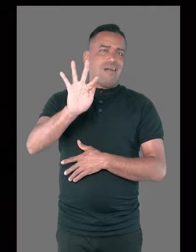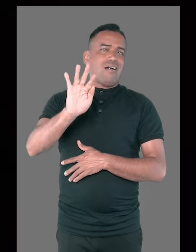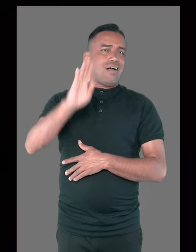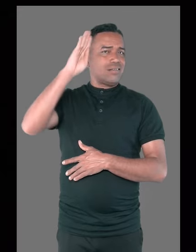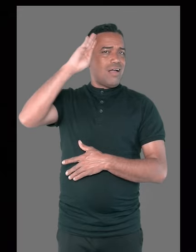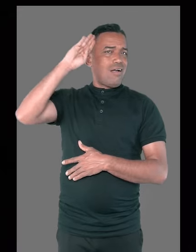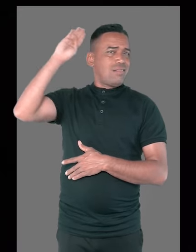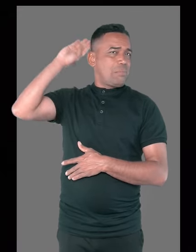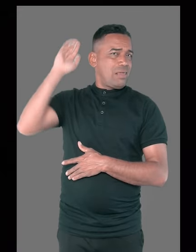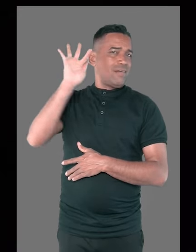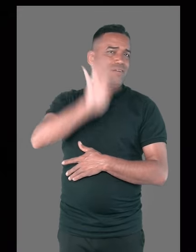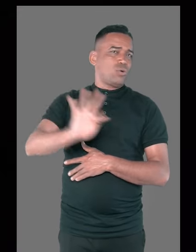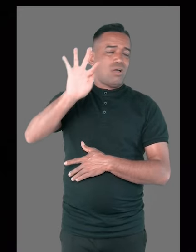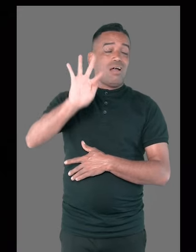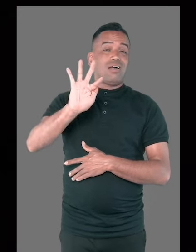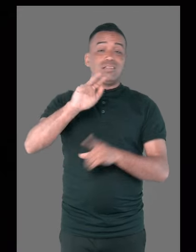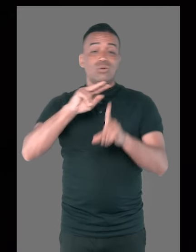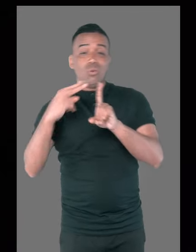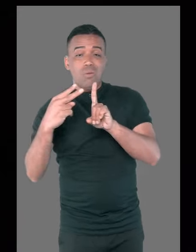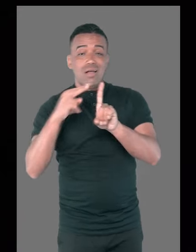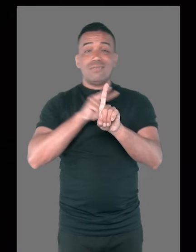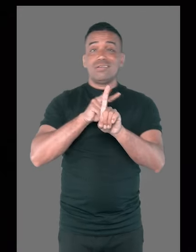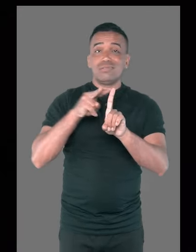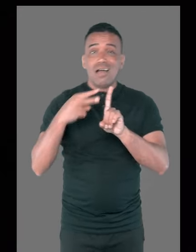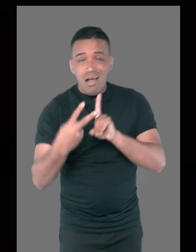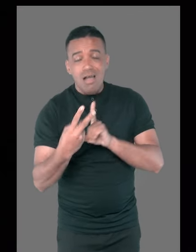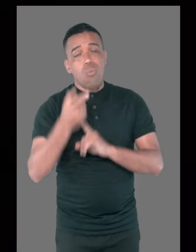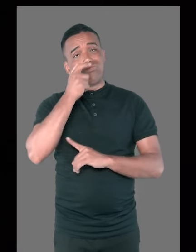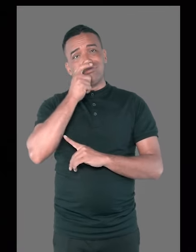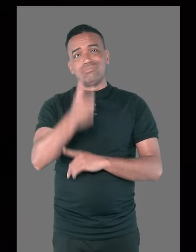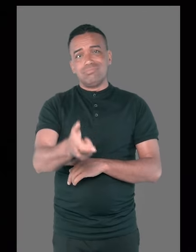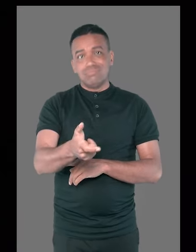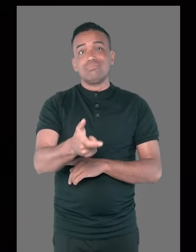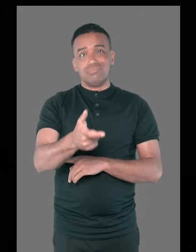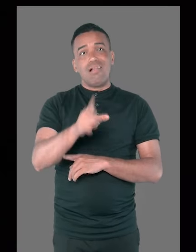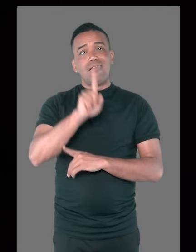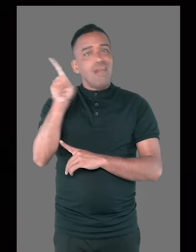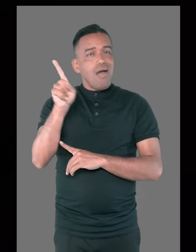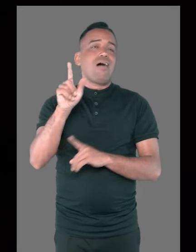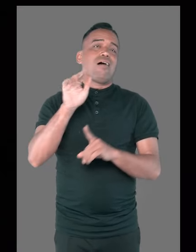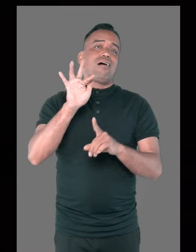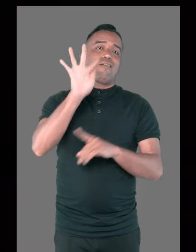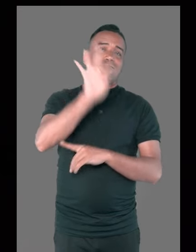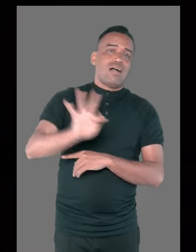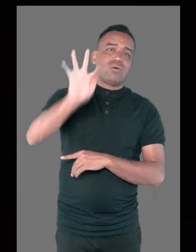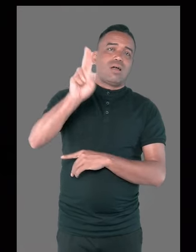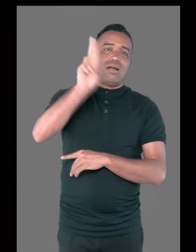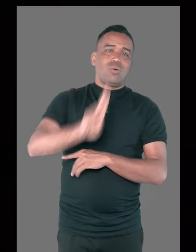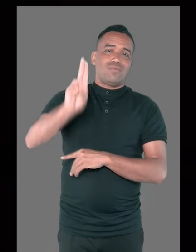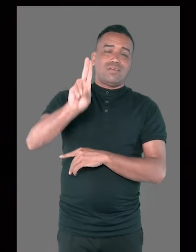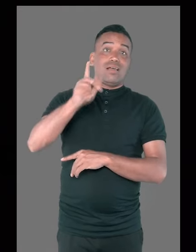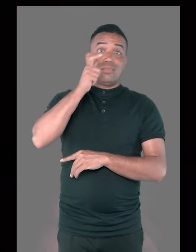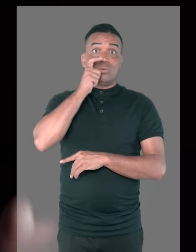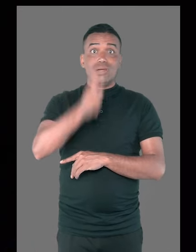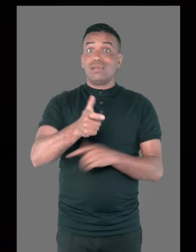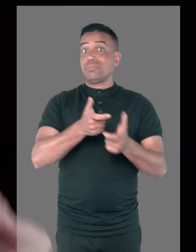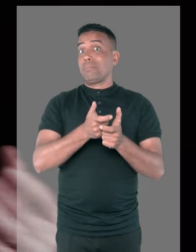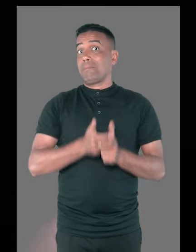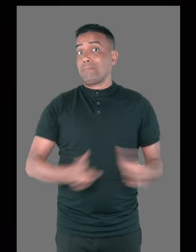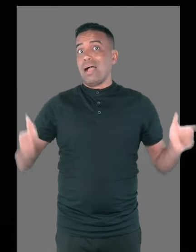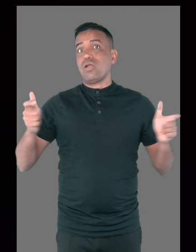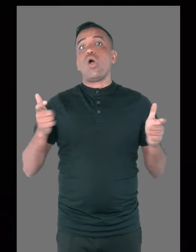que uma perspectiva interessante do ambiente acadêmico hoje em dia é o interesse cada vez